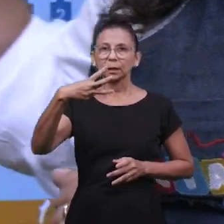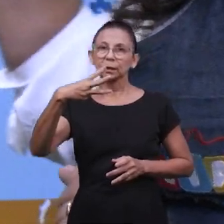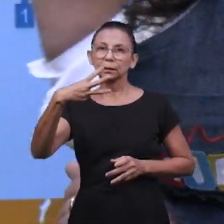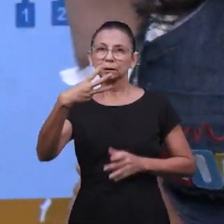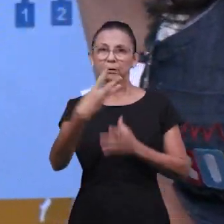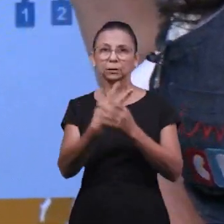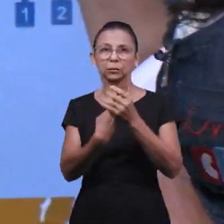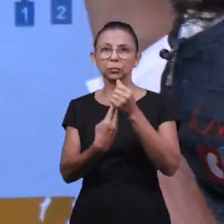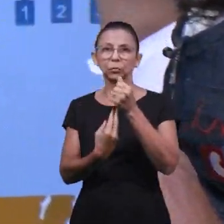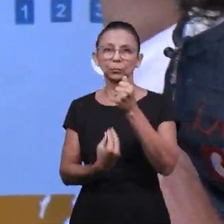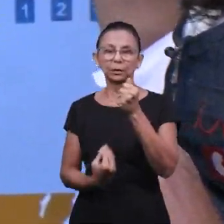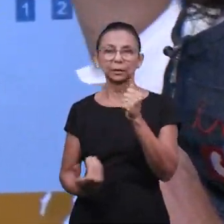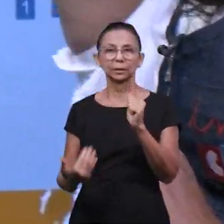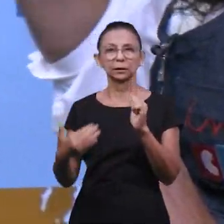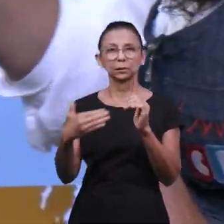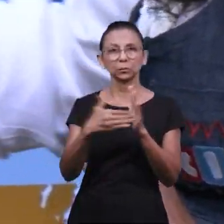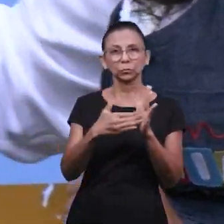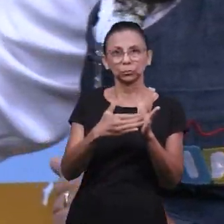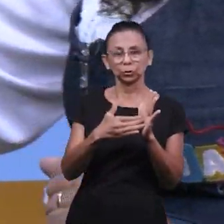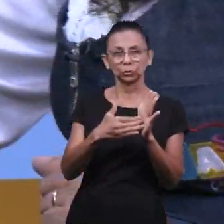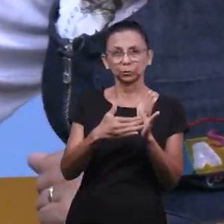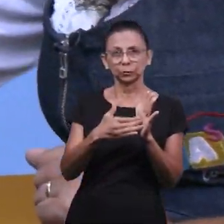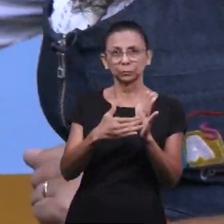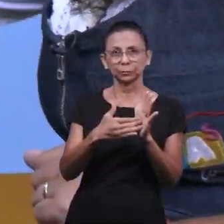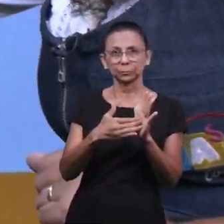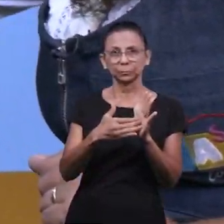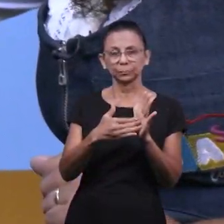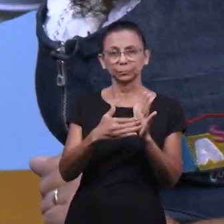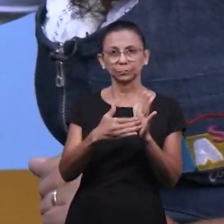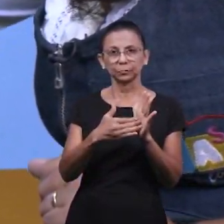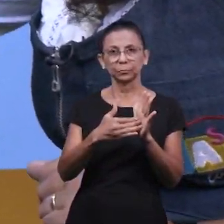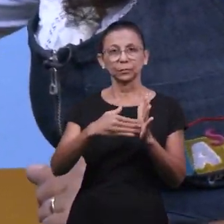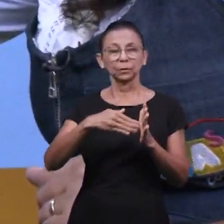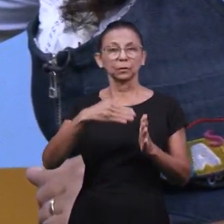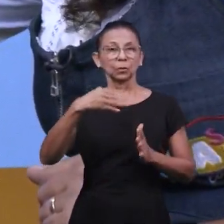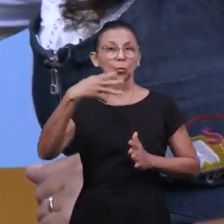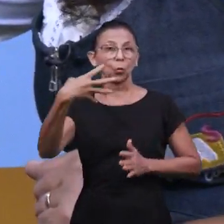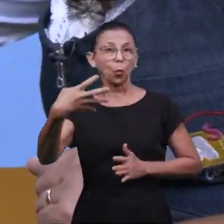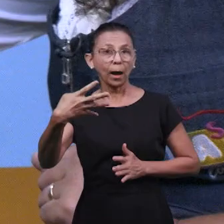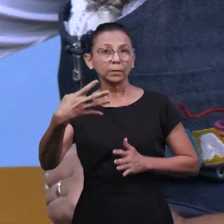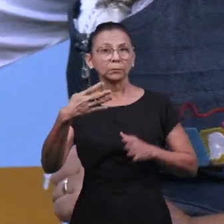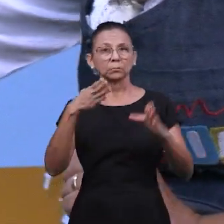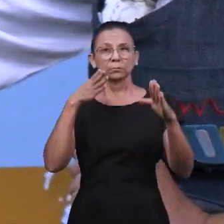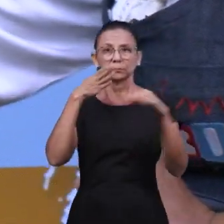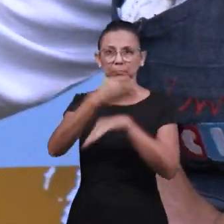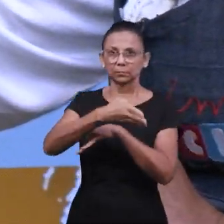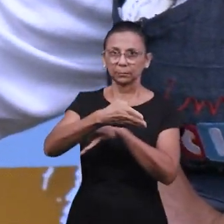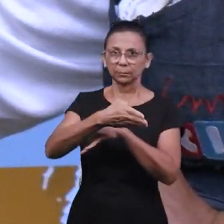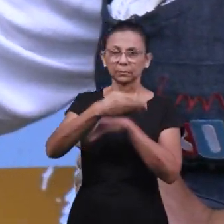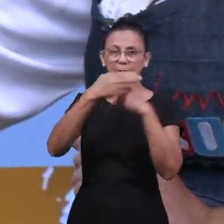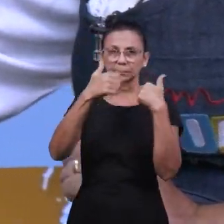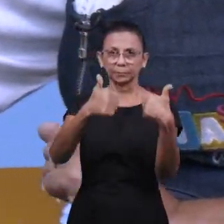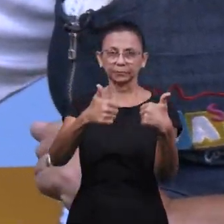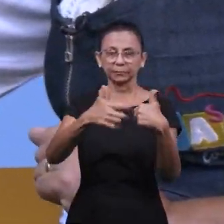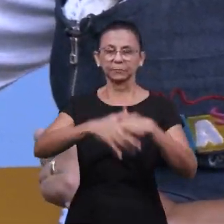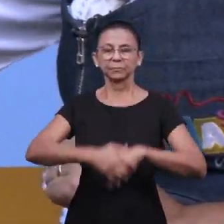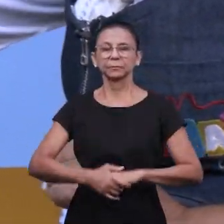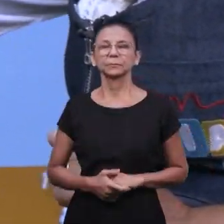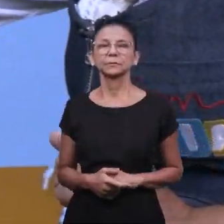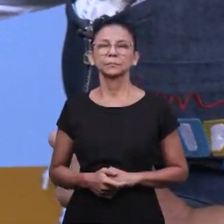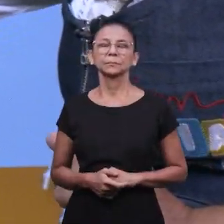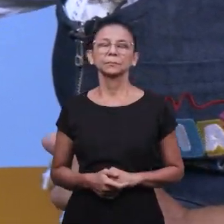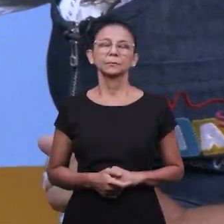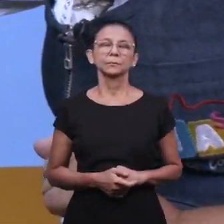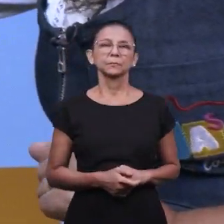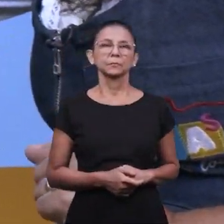completa no último compasso deste louvor. Então a tia vai dizer 4 e vamos entrar, tá bom?